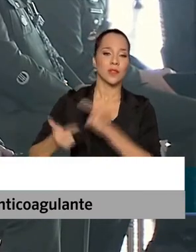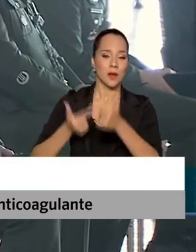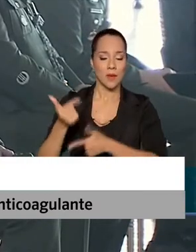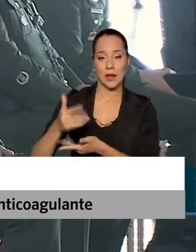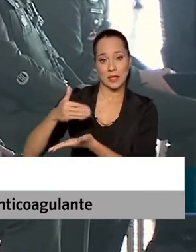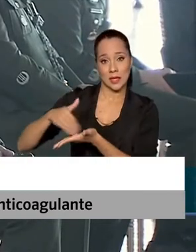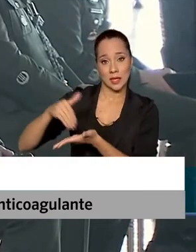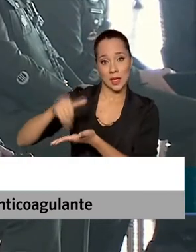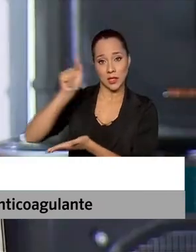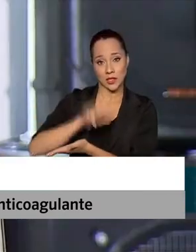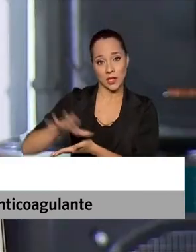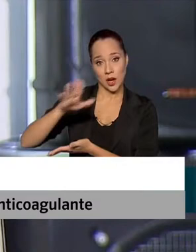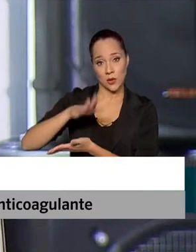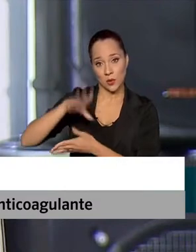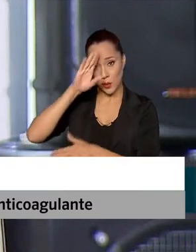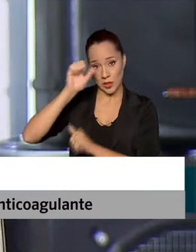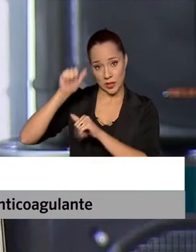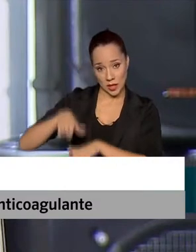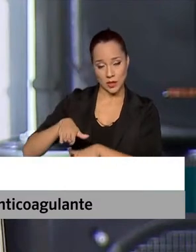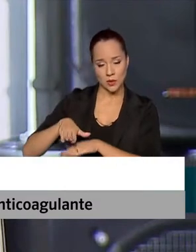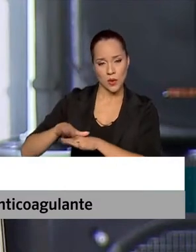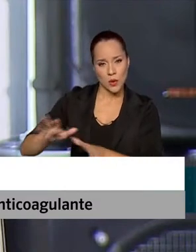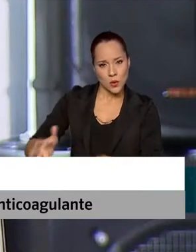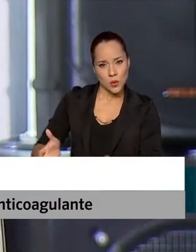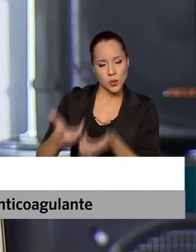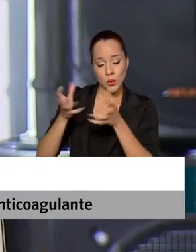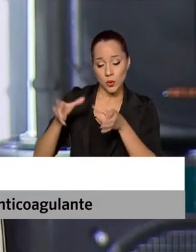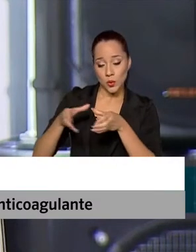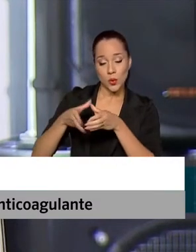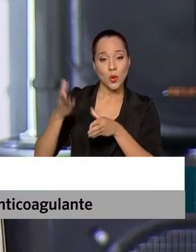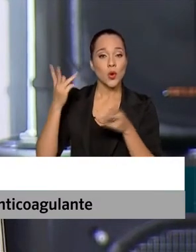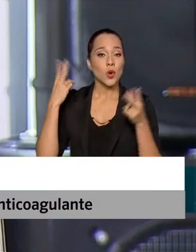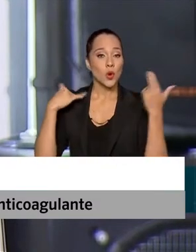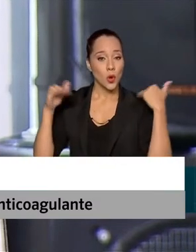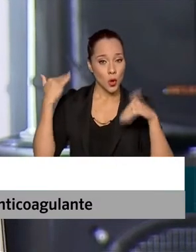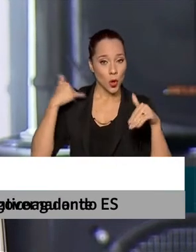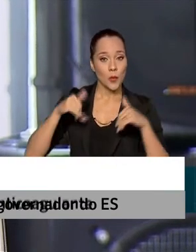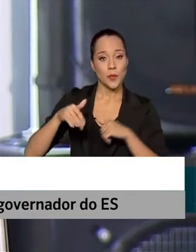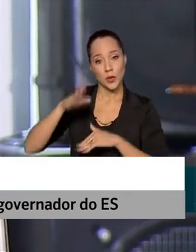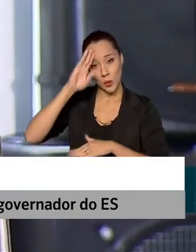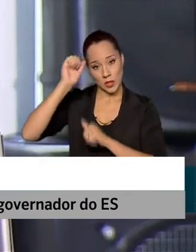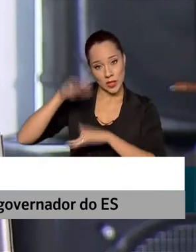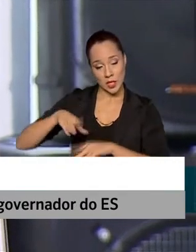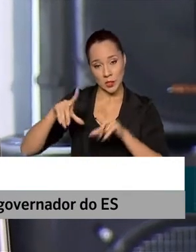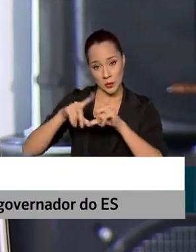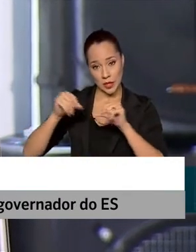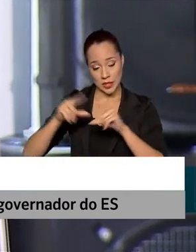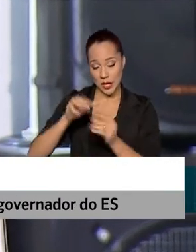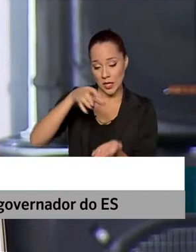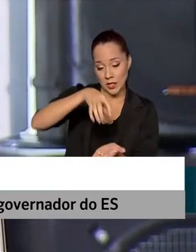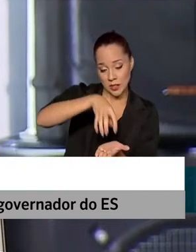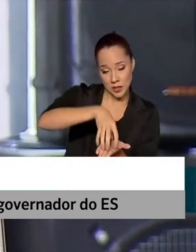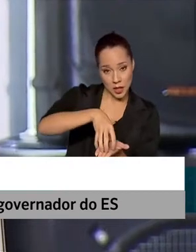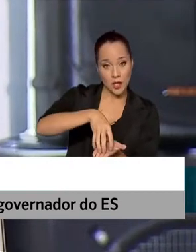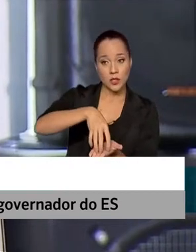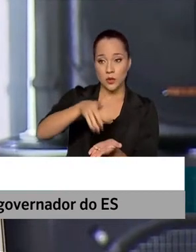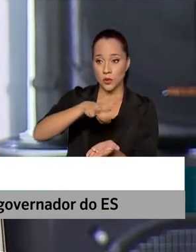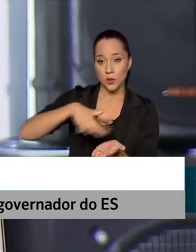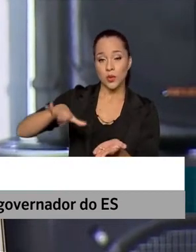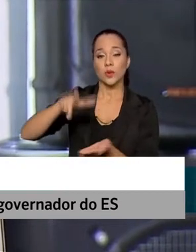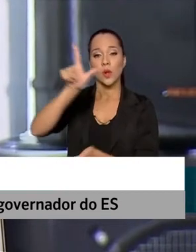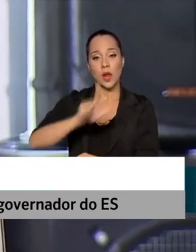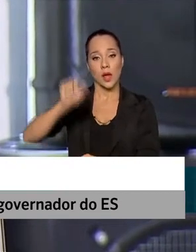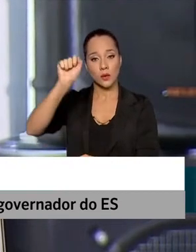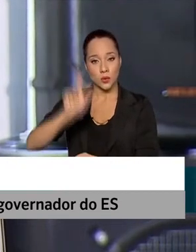da Secretaria-Geral do Exército na revitalização do Clube do Exército de Brasília, sedes do setor militar urbano e do Lago